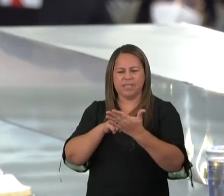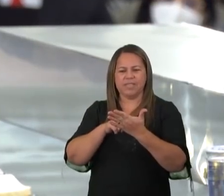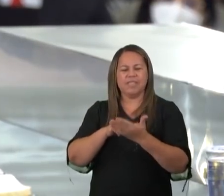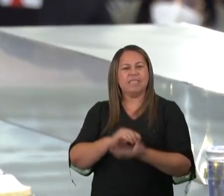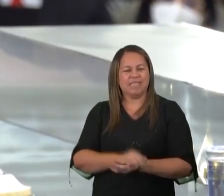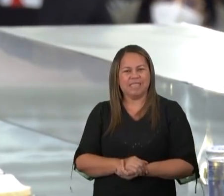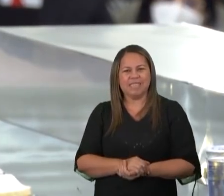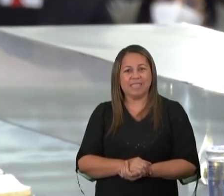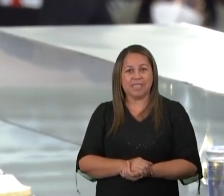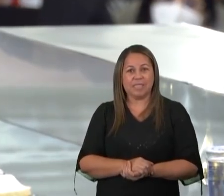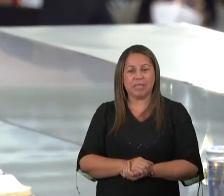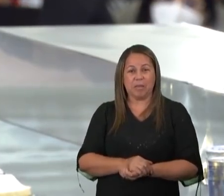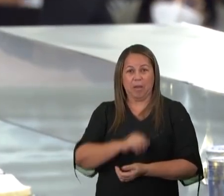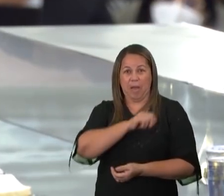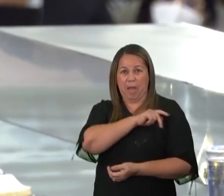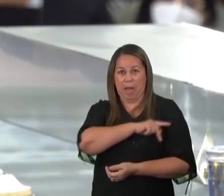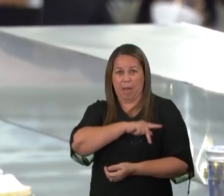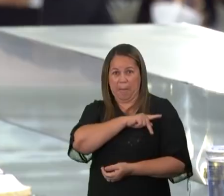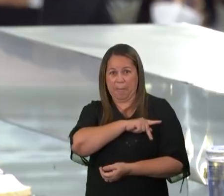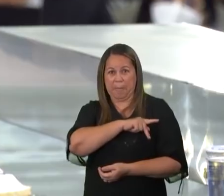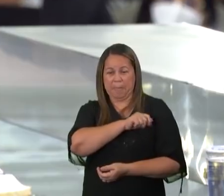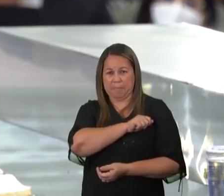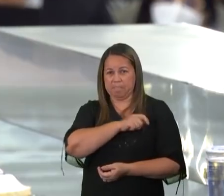O apóstolo Paulo disse assim: